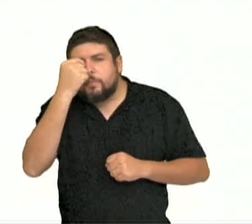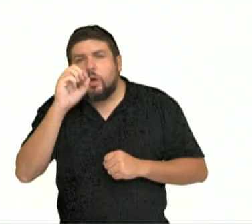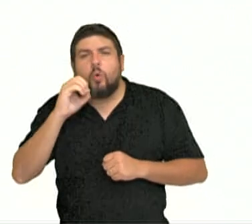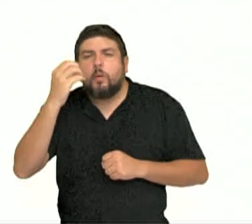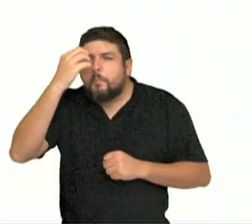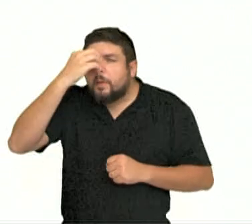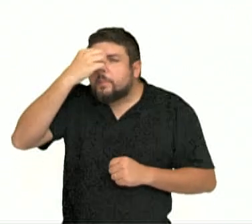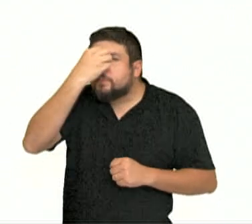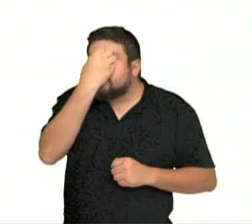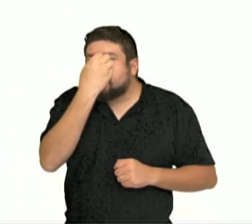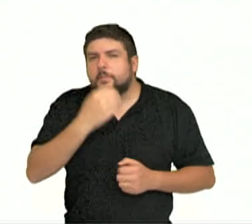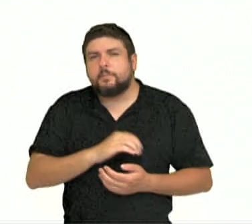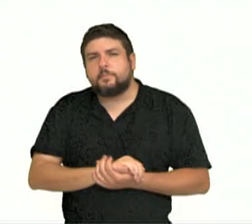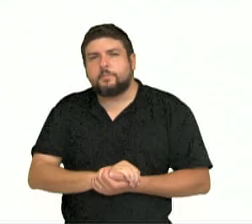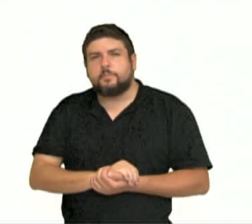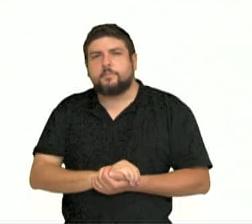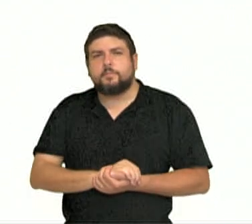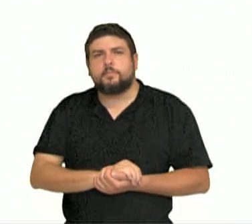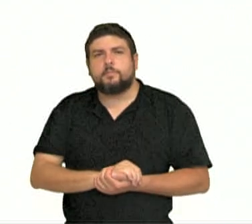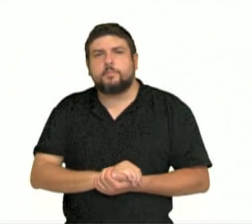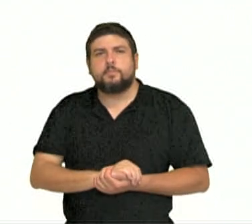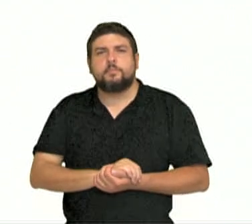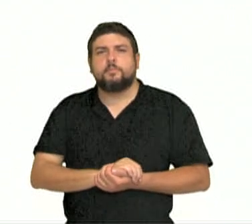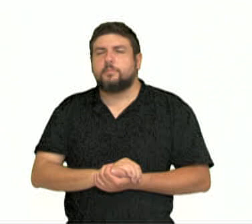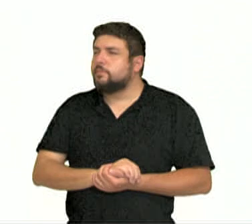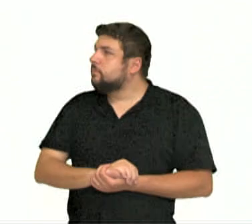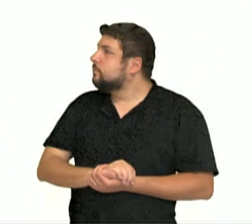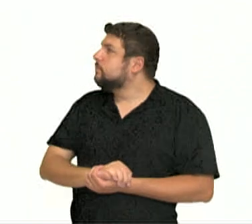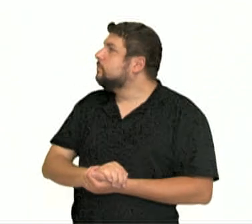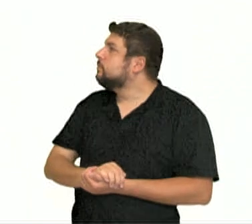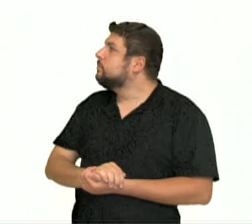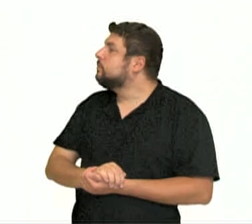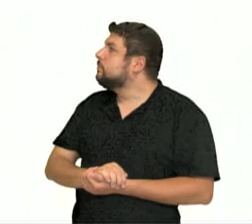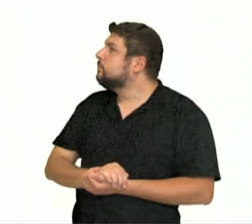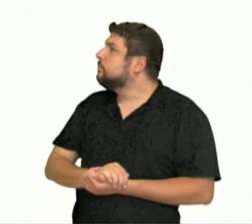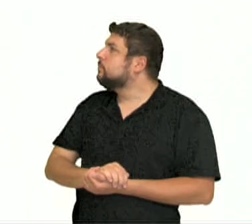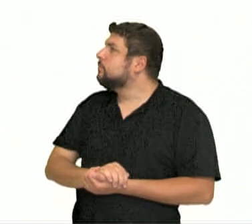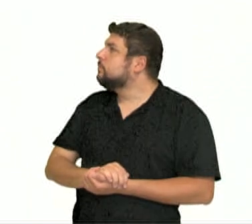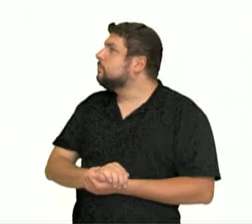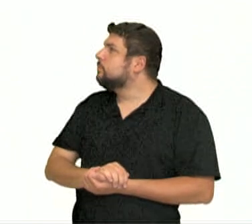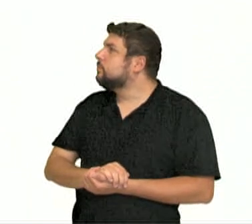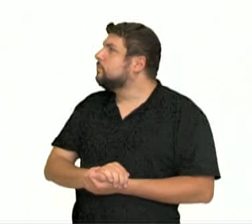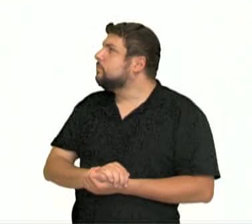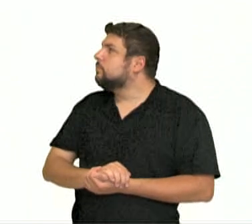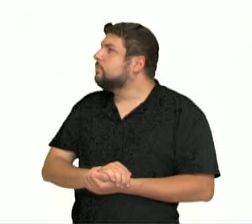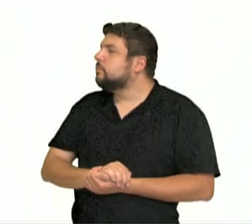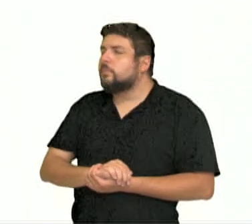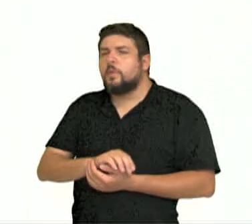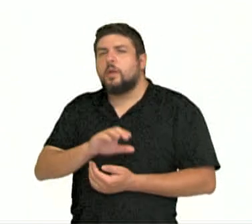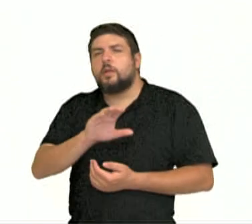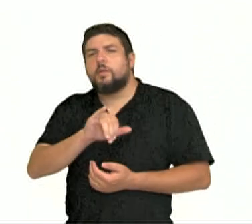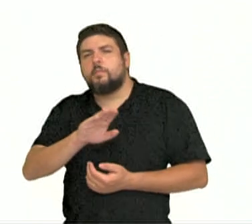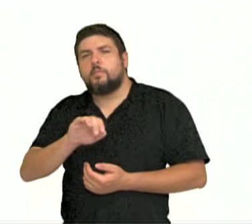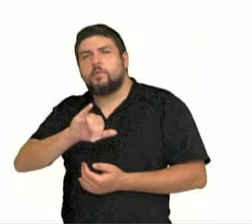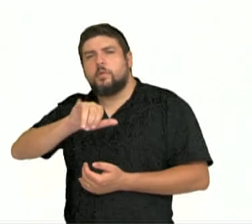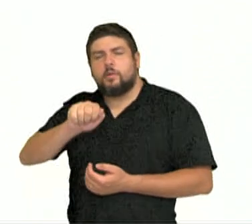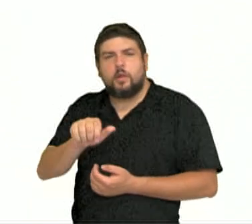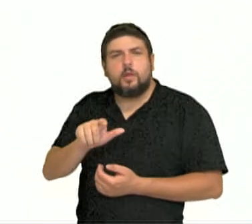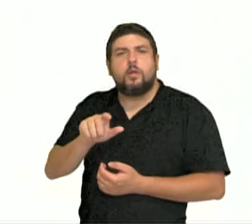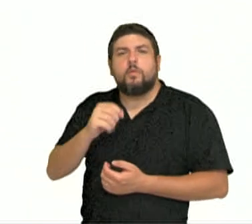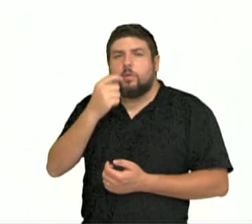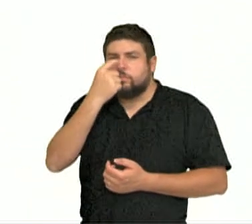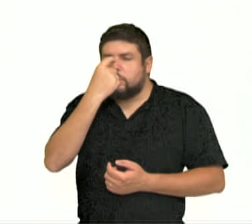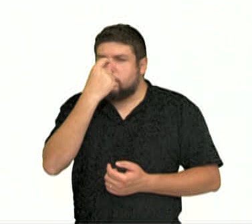sardas. Cyrano de Bergerac tiene la nariz grande. Cyrano de Bergerac tem o nariz